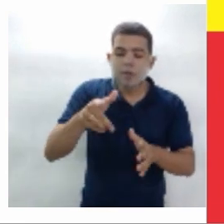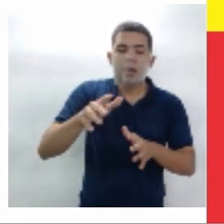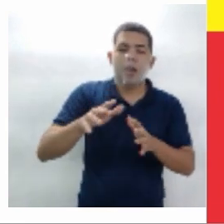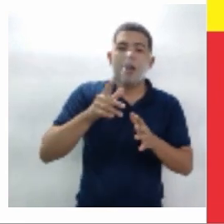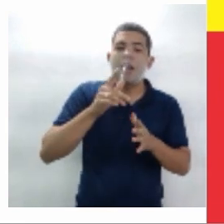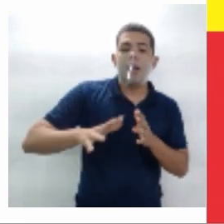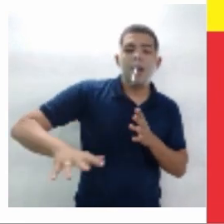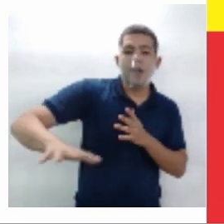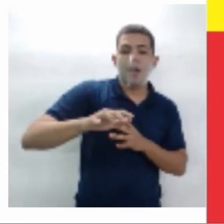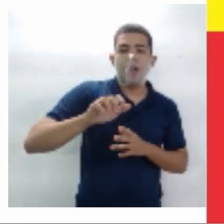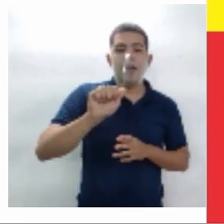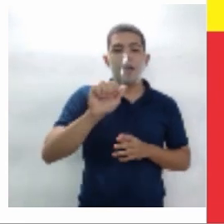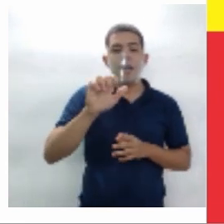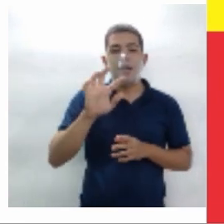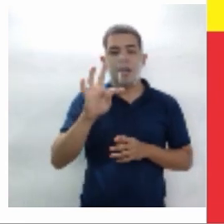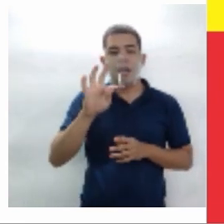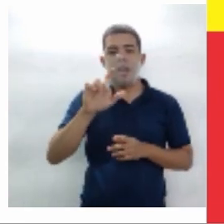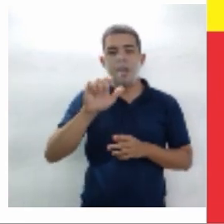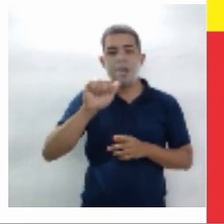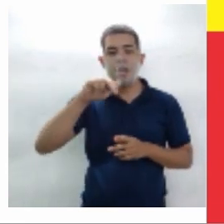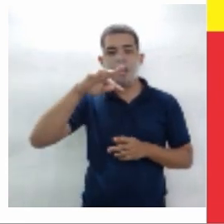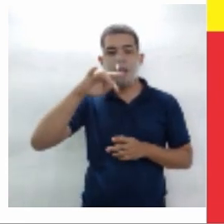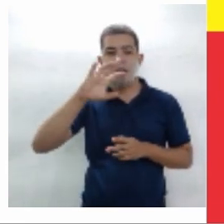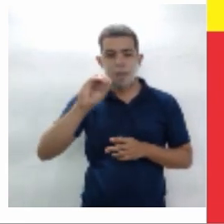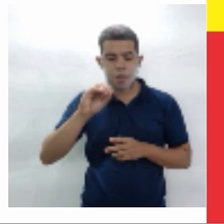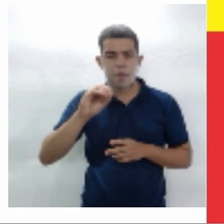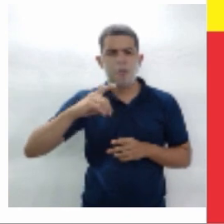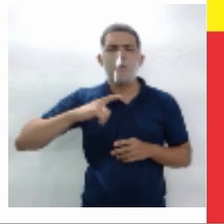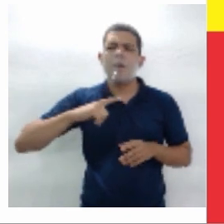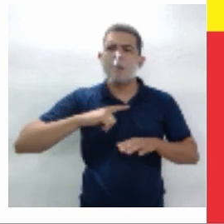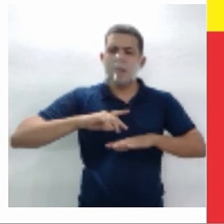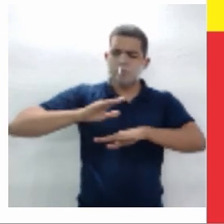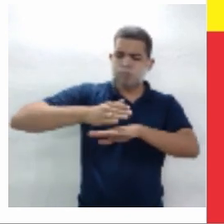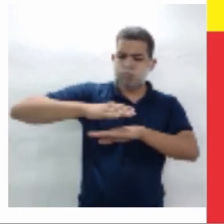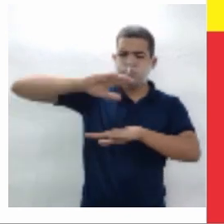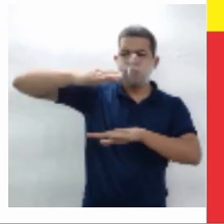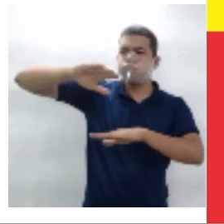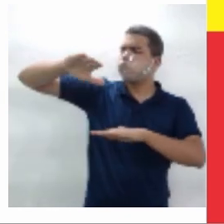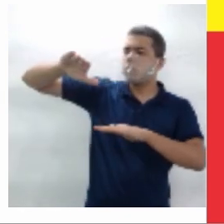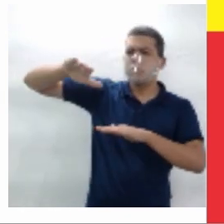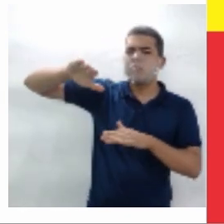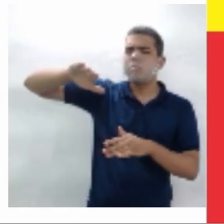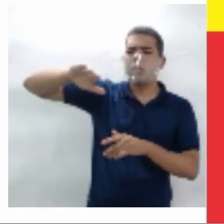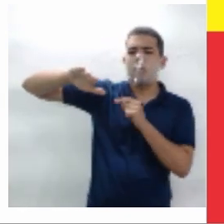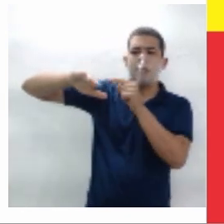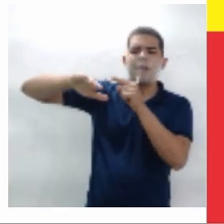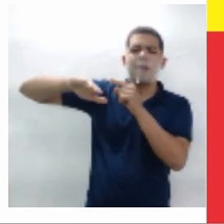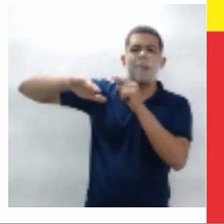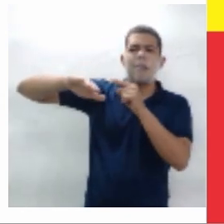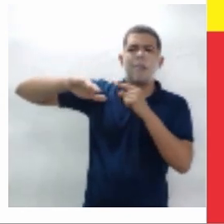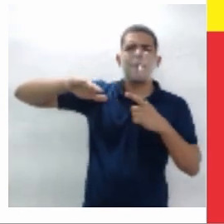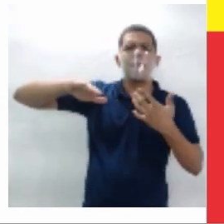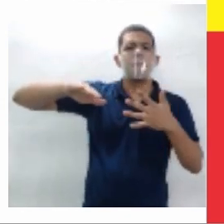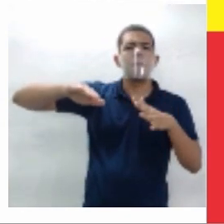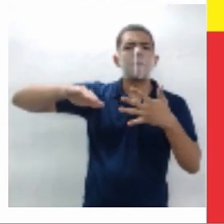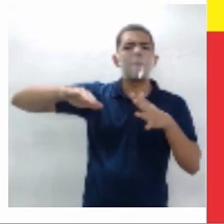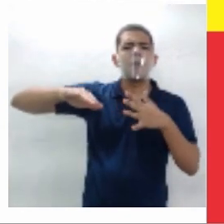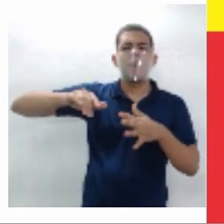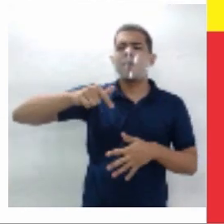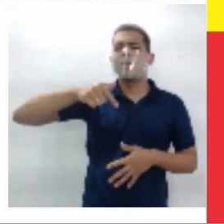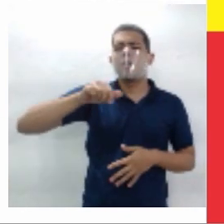presença de uma cordilheira que estava submersa, se estendendo aí entre 78